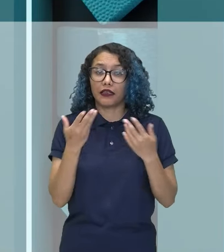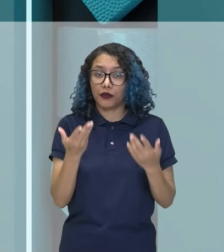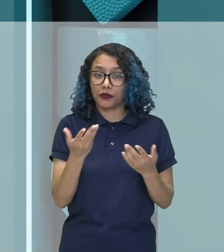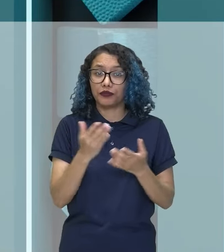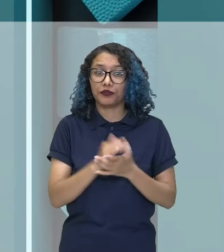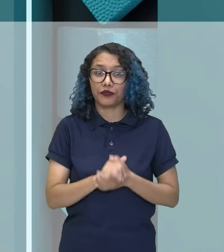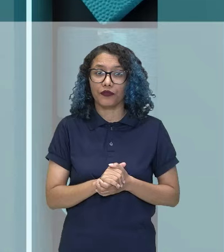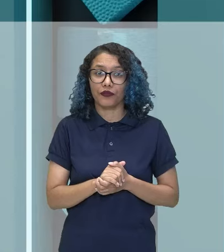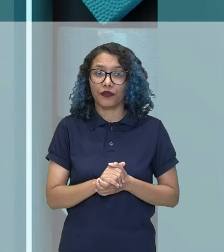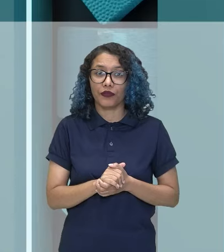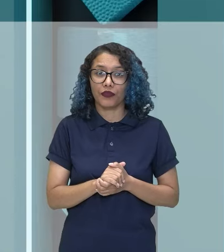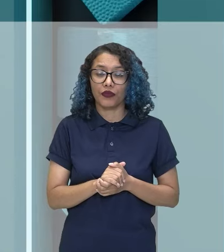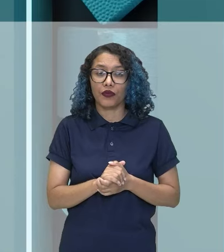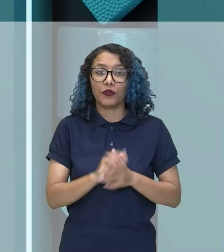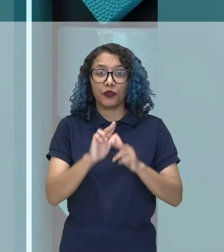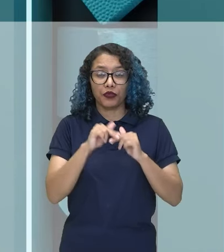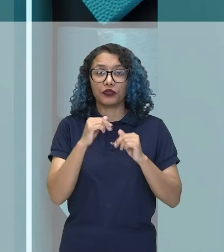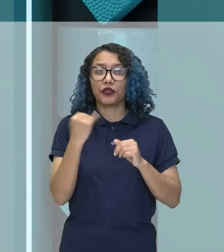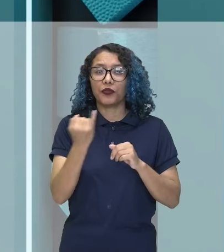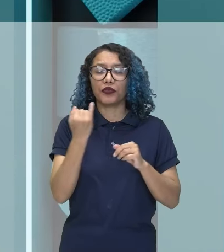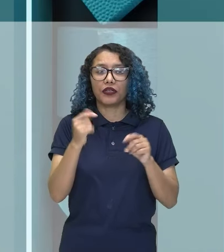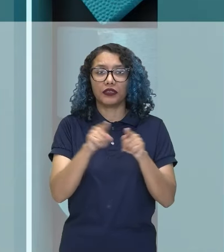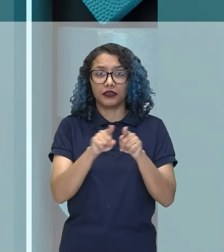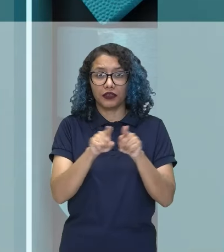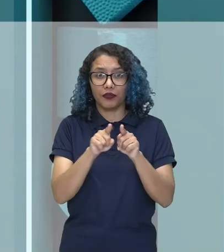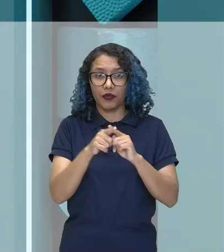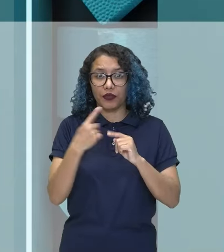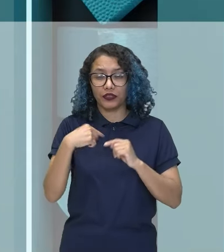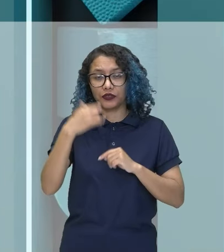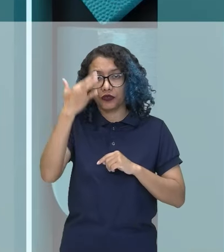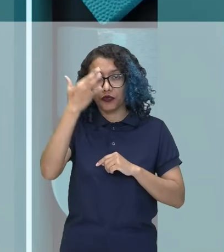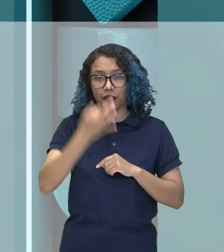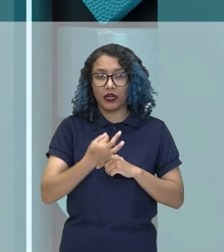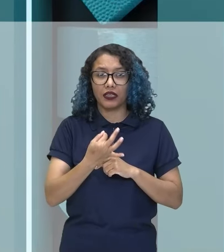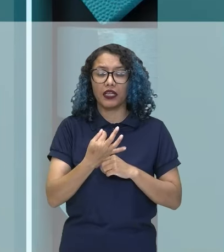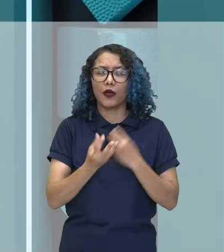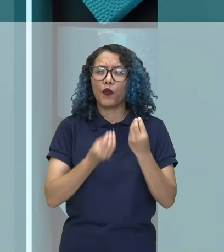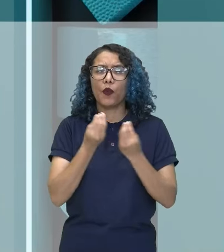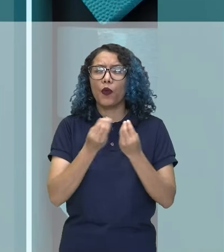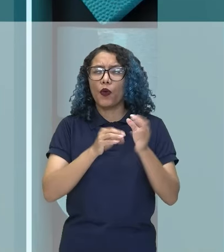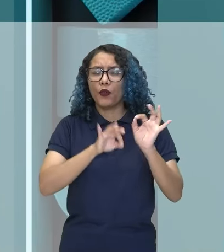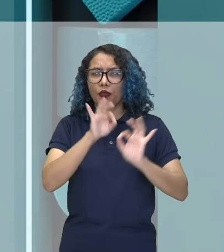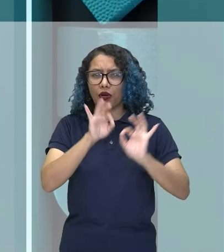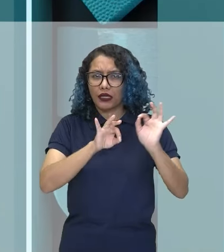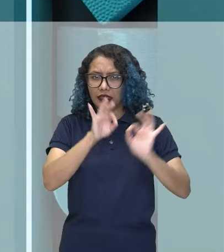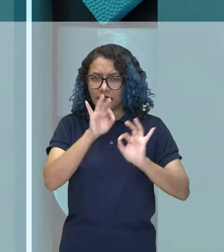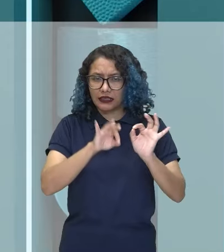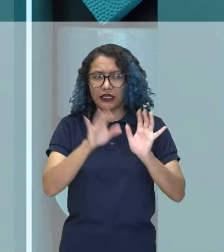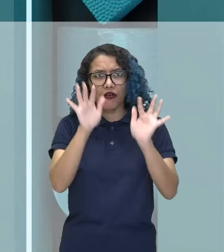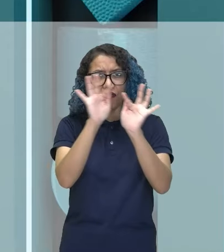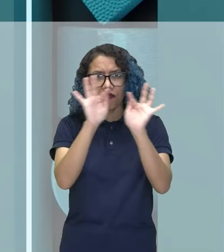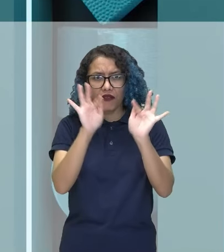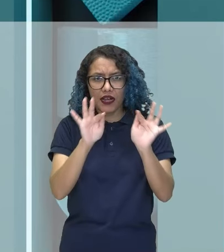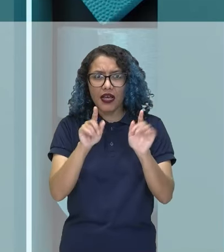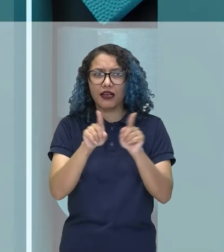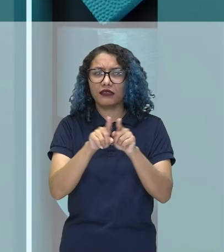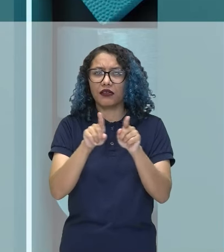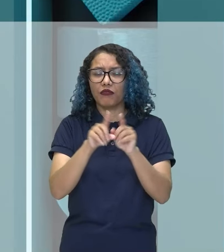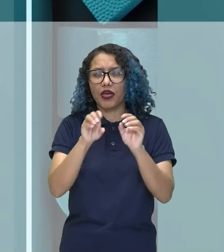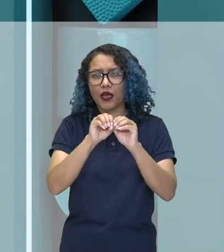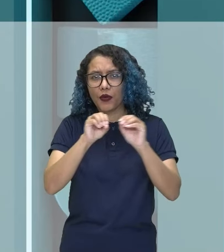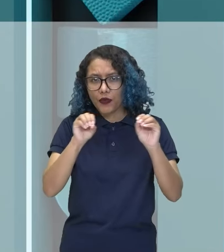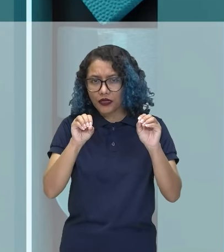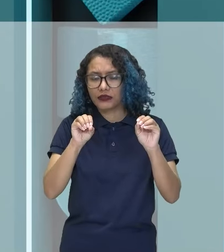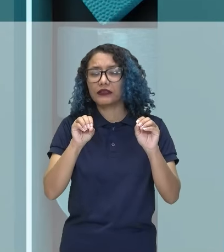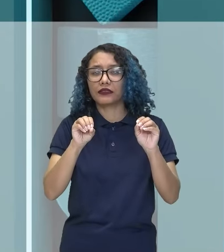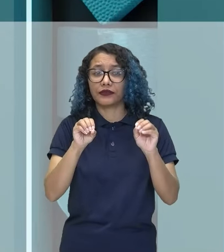serão extremamente importantes também para que nós possamos compreender essa dinâmica de organização da frase, da oração e